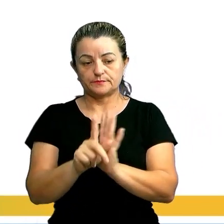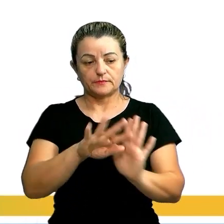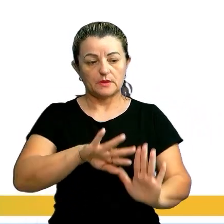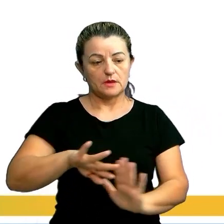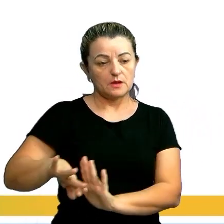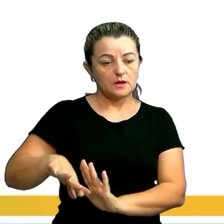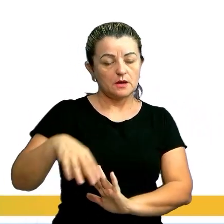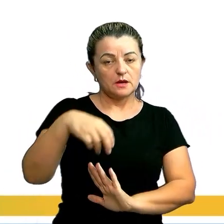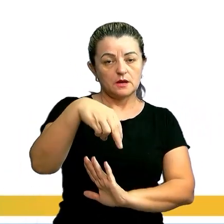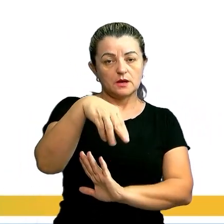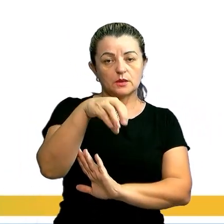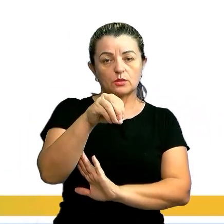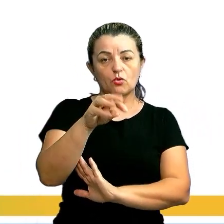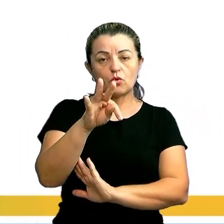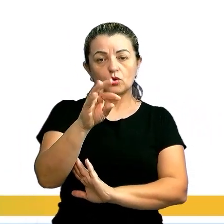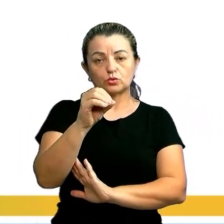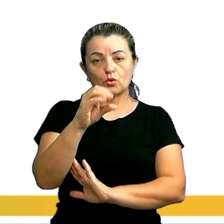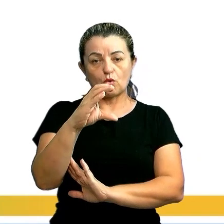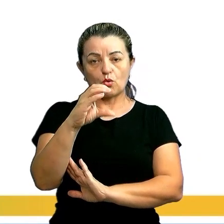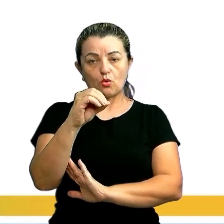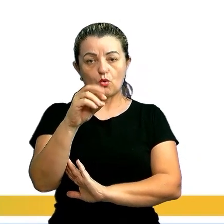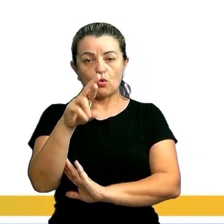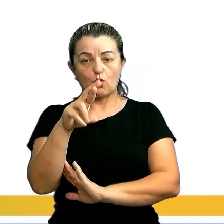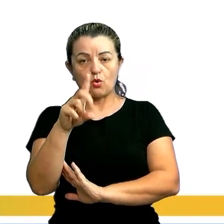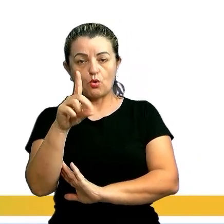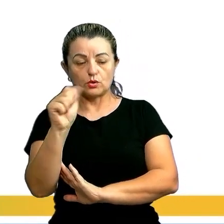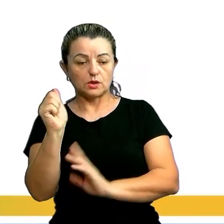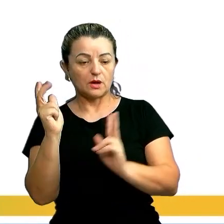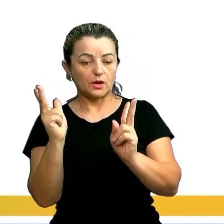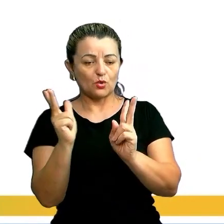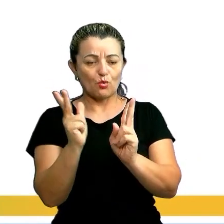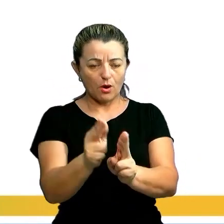notocorda é igual em urocordados,